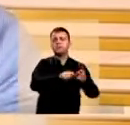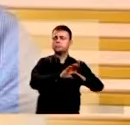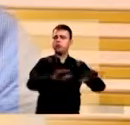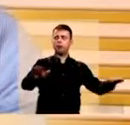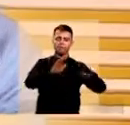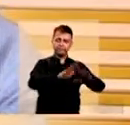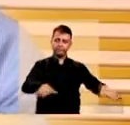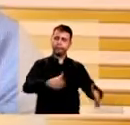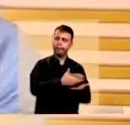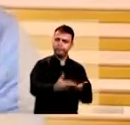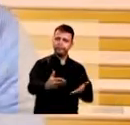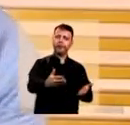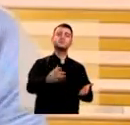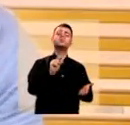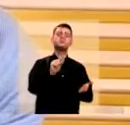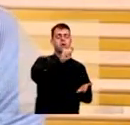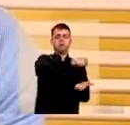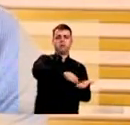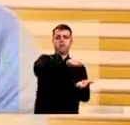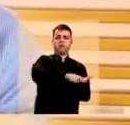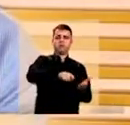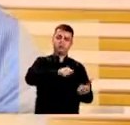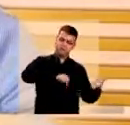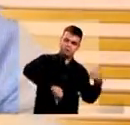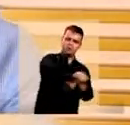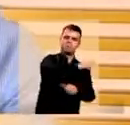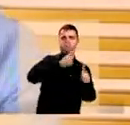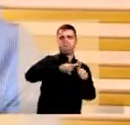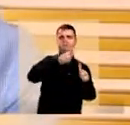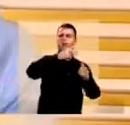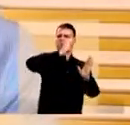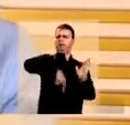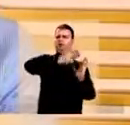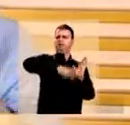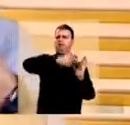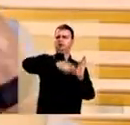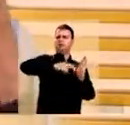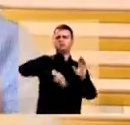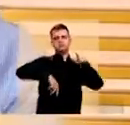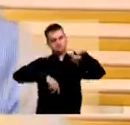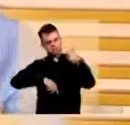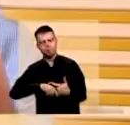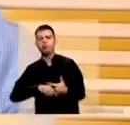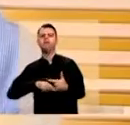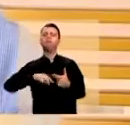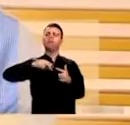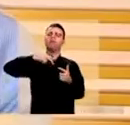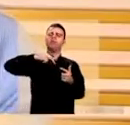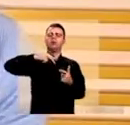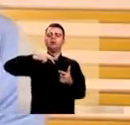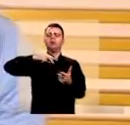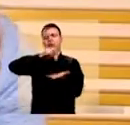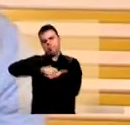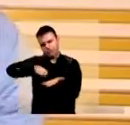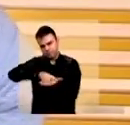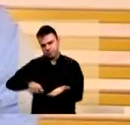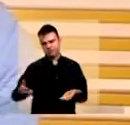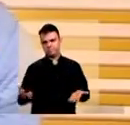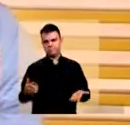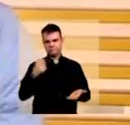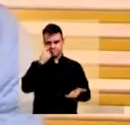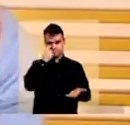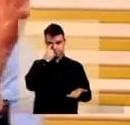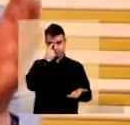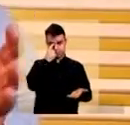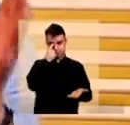começa escrevendo, ela devia começar lendo. E aí esse estímulo. Depois é que ele vai começar a escrever. Então a gente privilegia